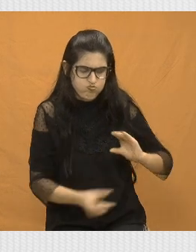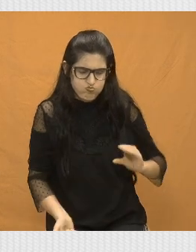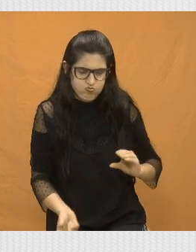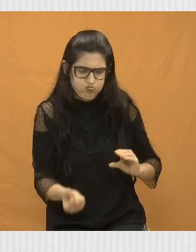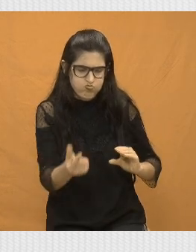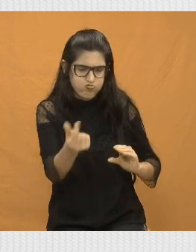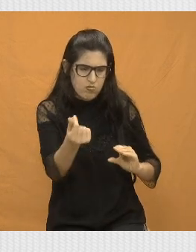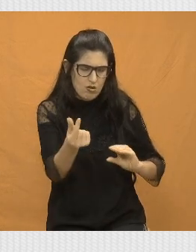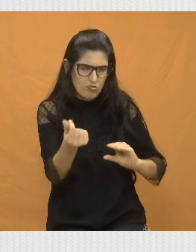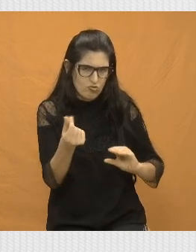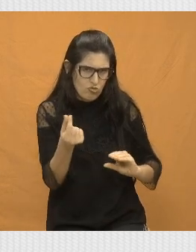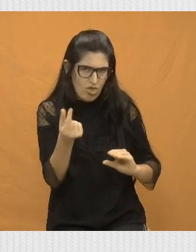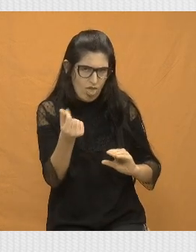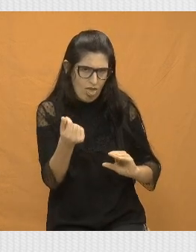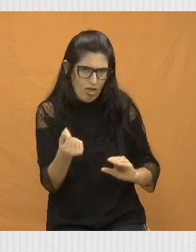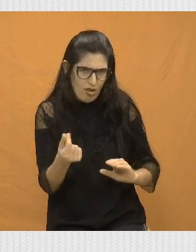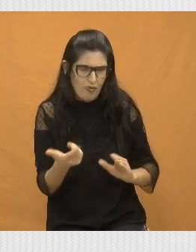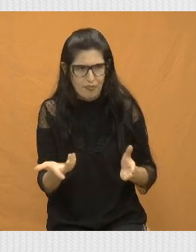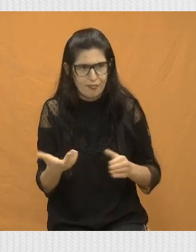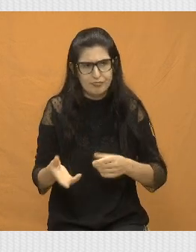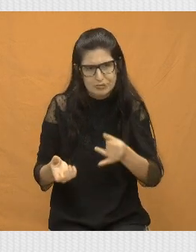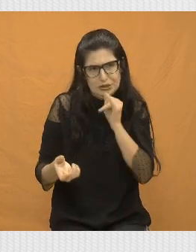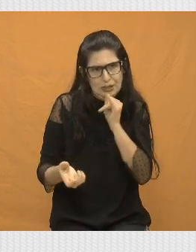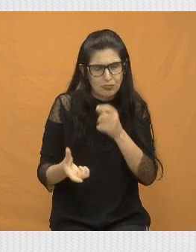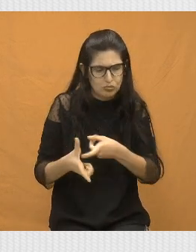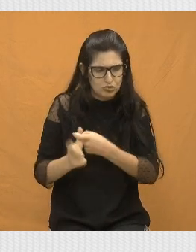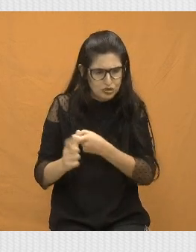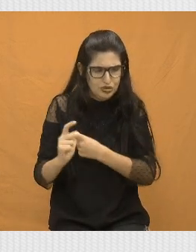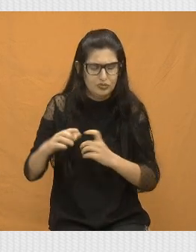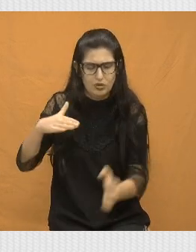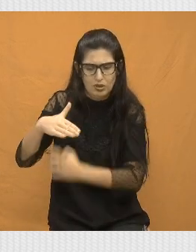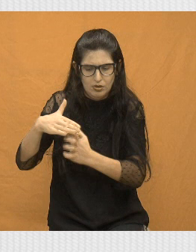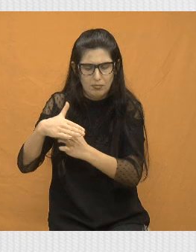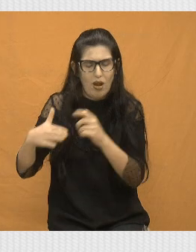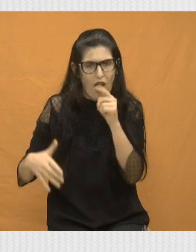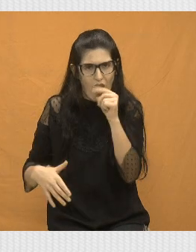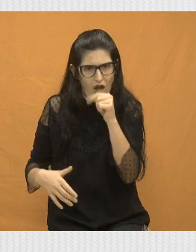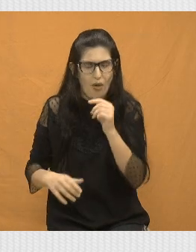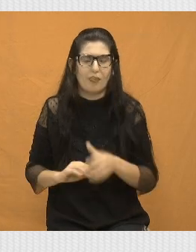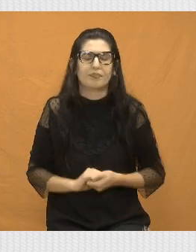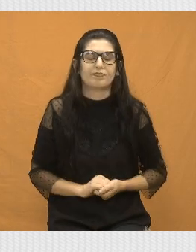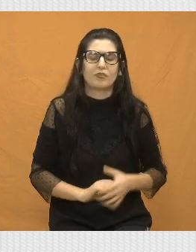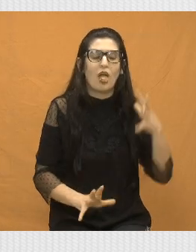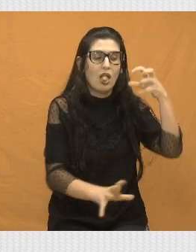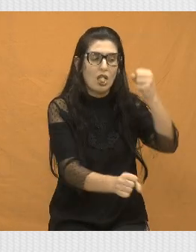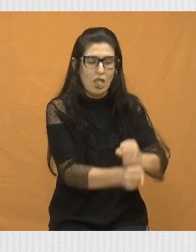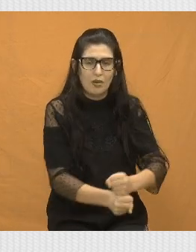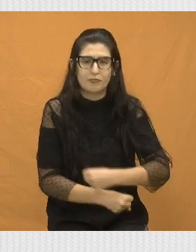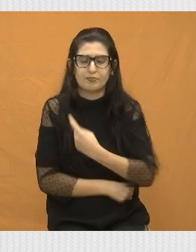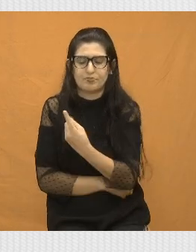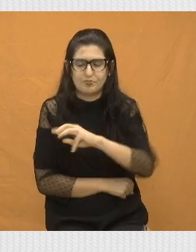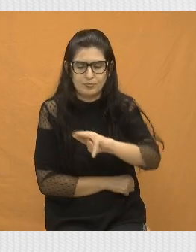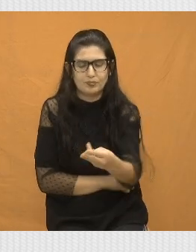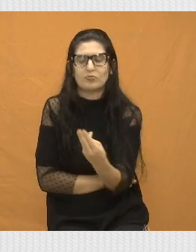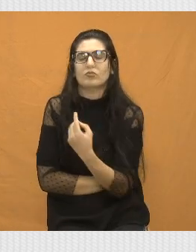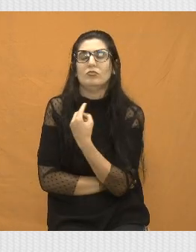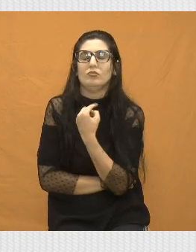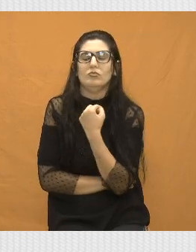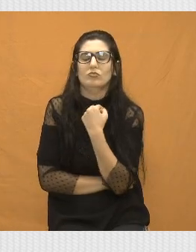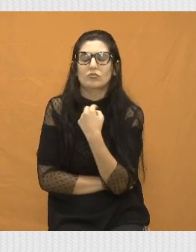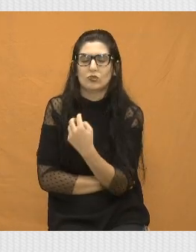município. Seria, por exemplo, as dívidas do SAI. Okay? Receita total, 1 bilhão